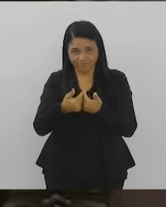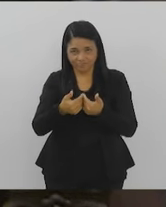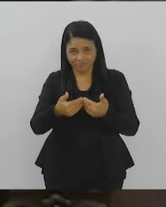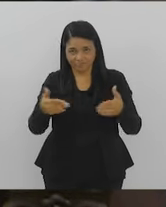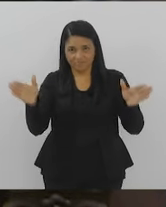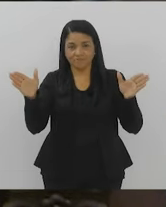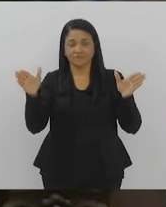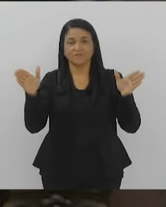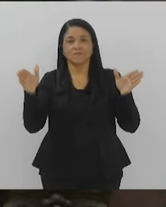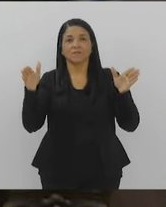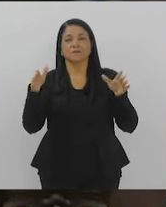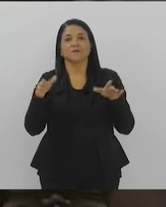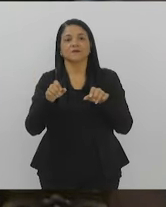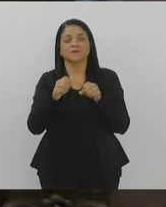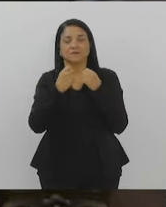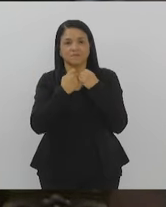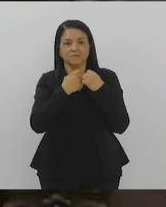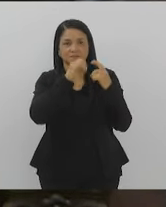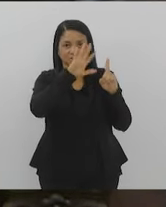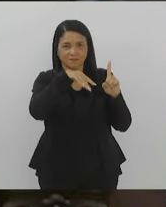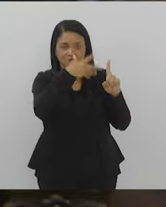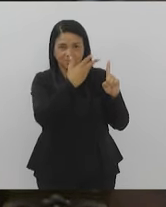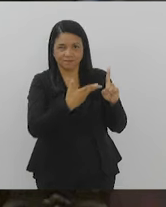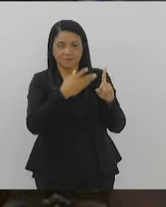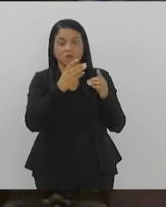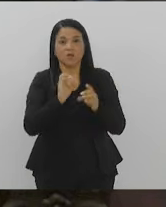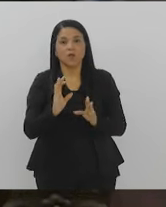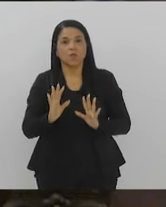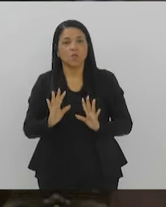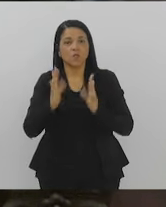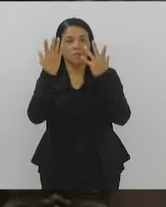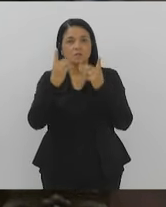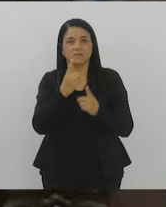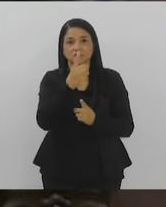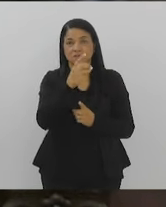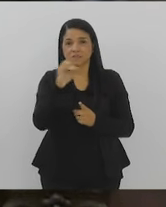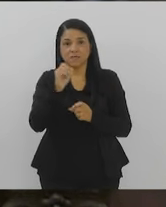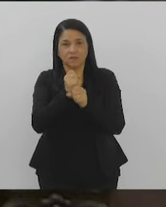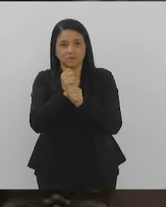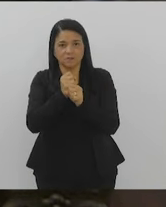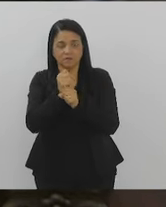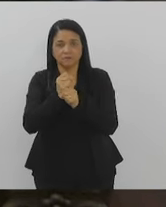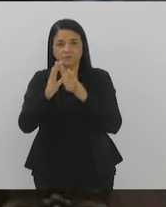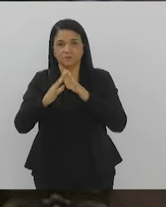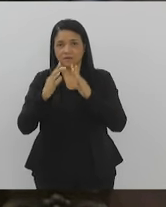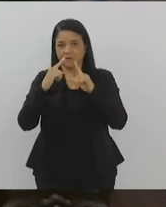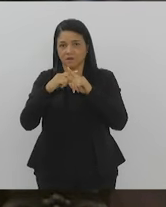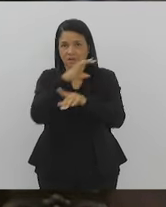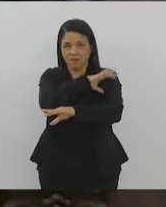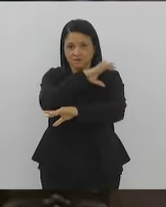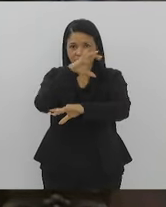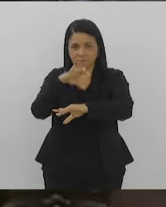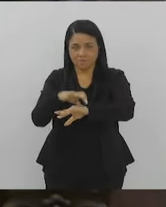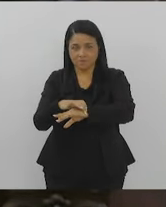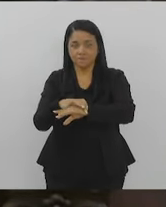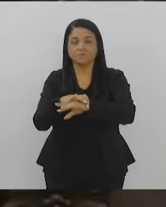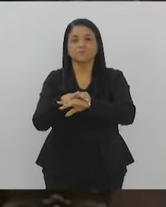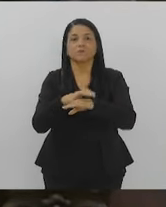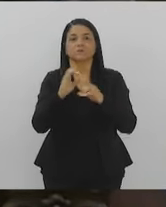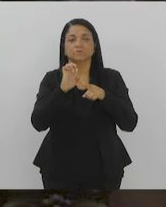solene de comemoração do centenário da Igreja Assembleia de Deus no estado do Rio de